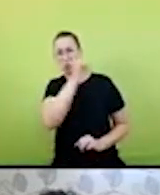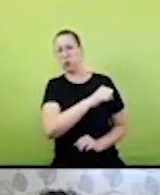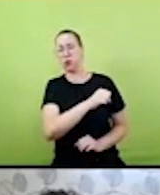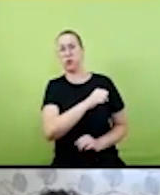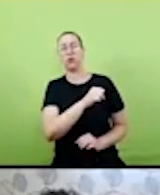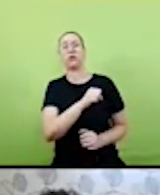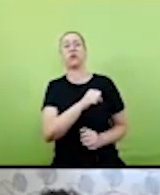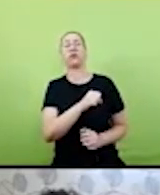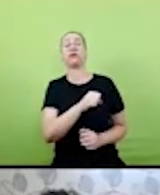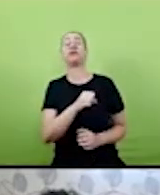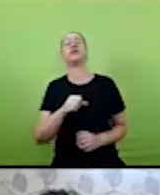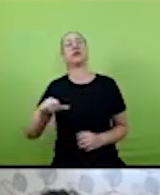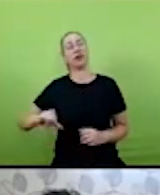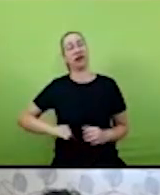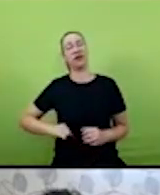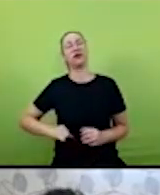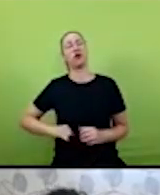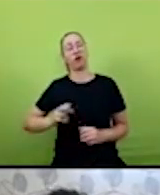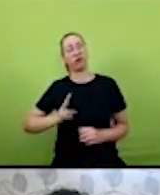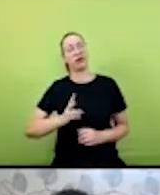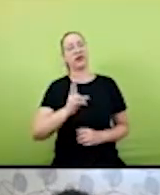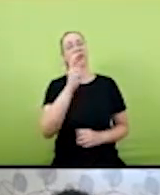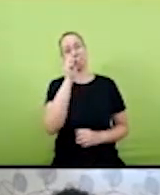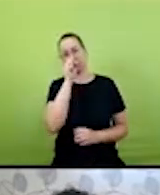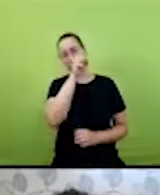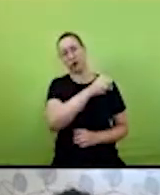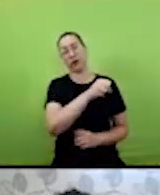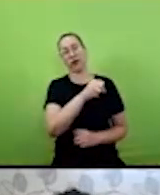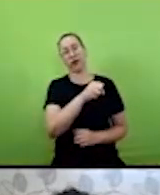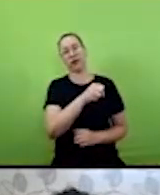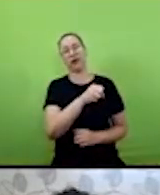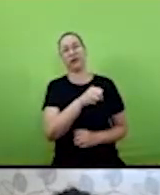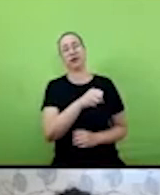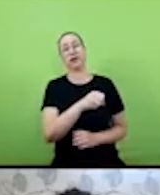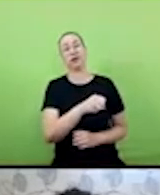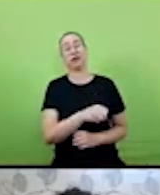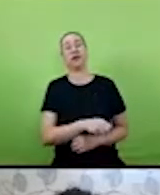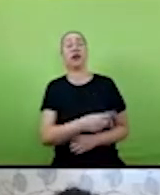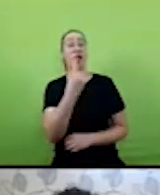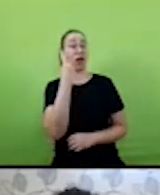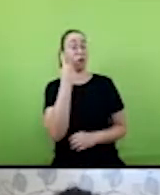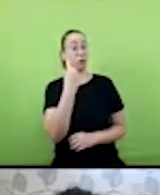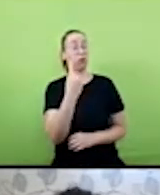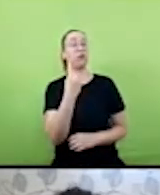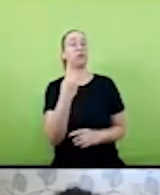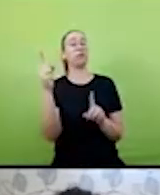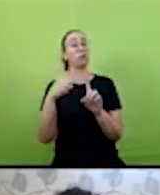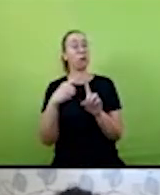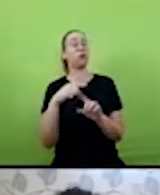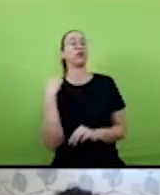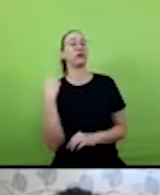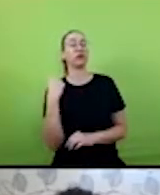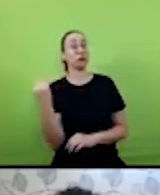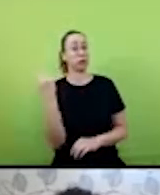sofre, né, as violências. Então, é uma das possibilidades para esse aumento, mas também